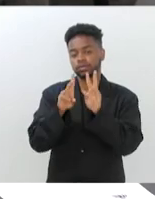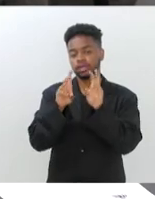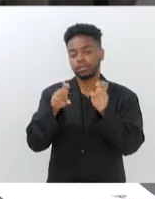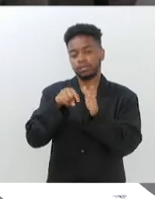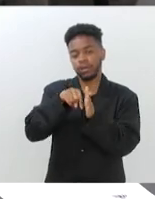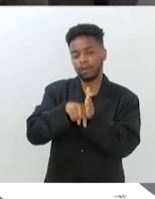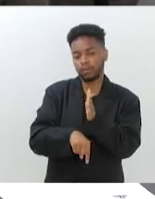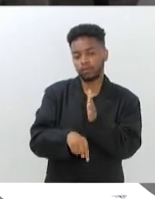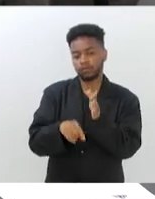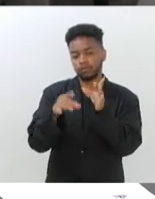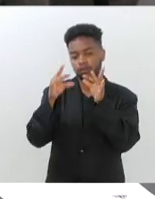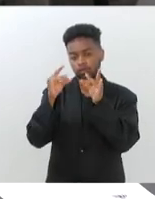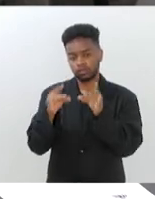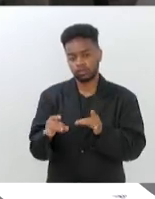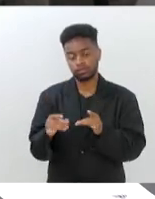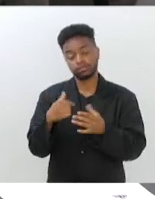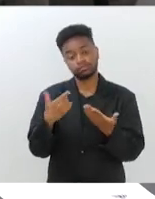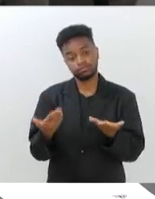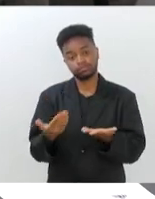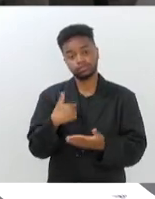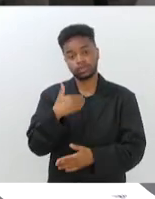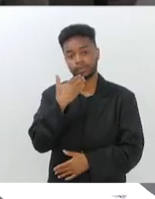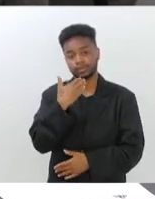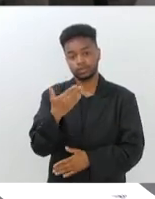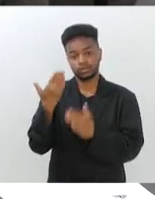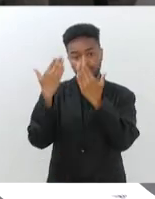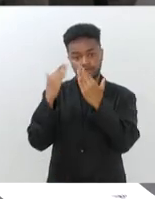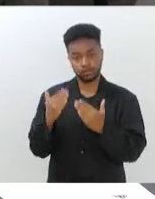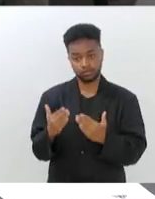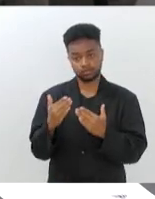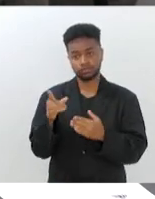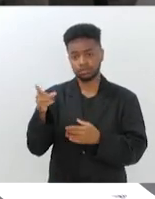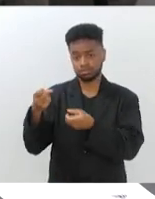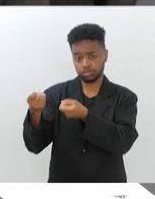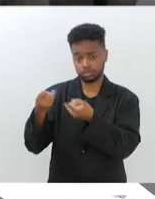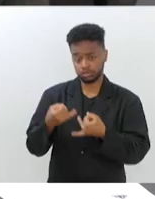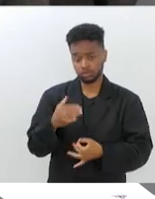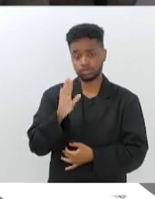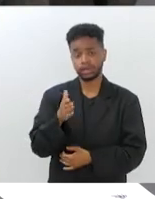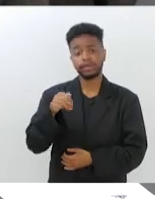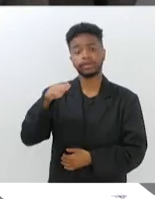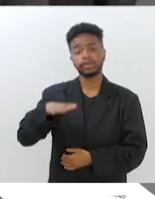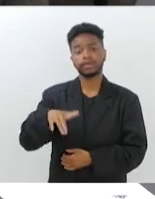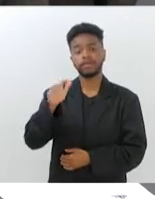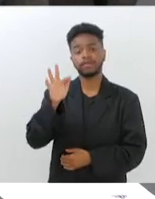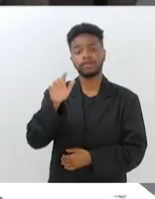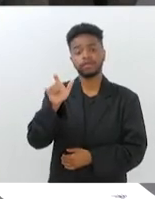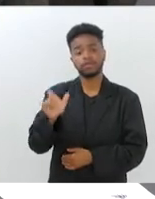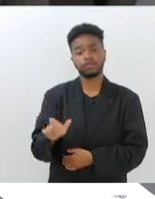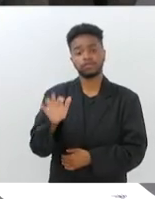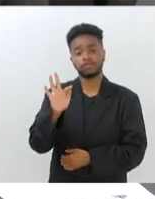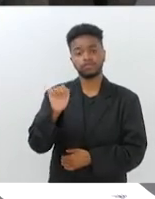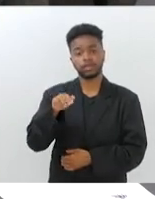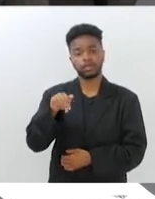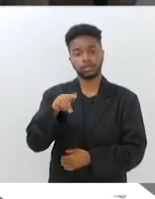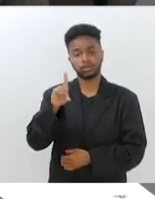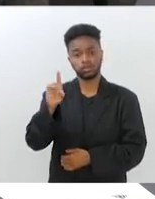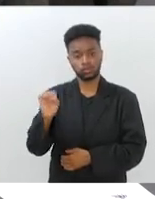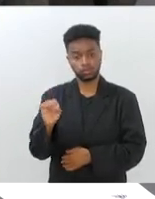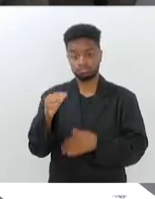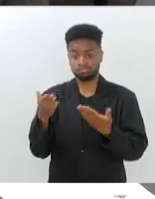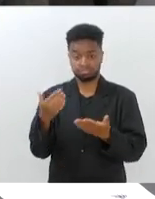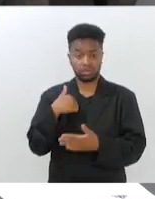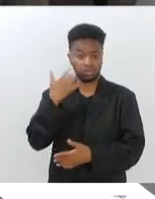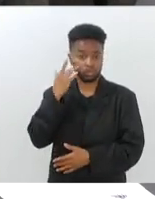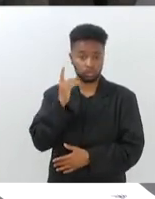fundo eu tô pedindo vista porque o senhor já me explicou Quem foi o Fernando Rodrigues não sabia né e